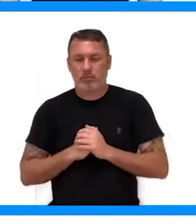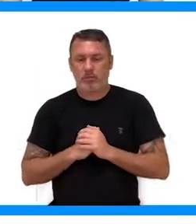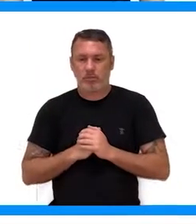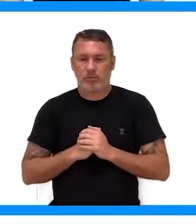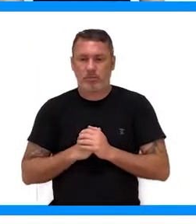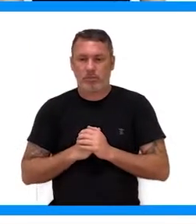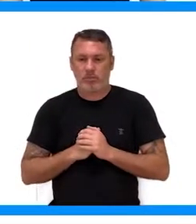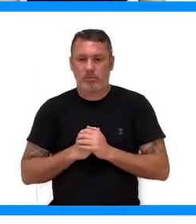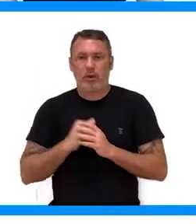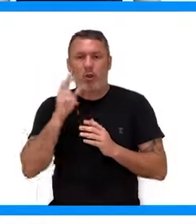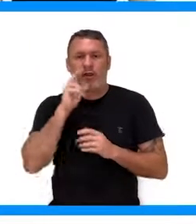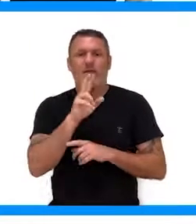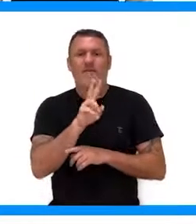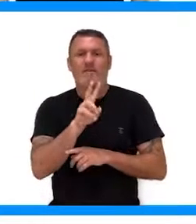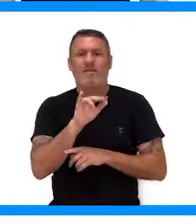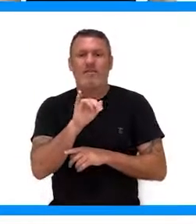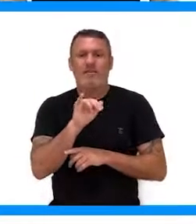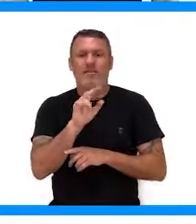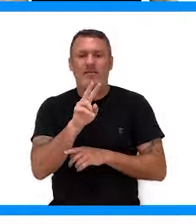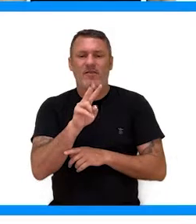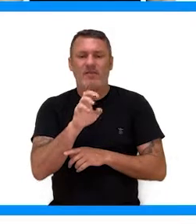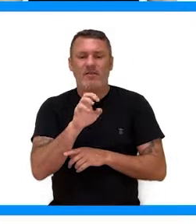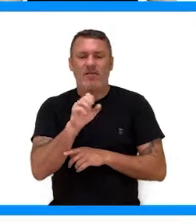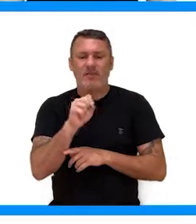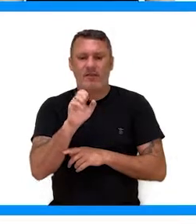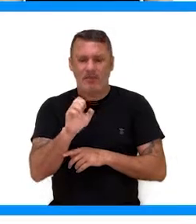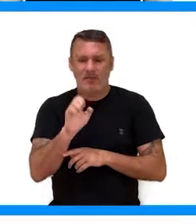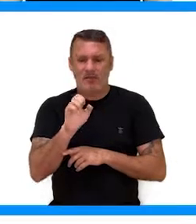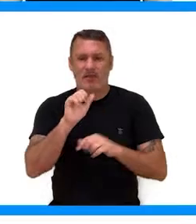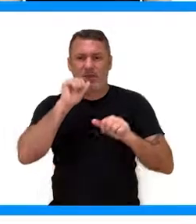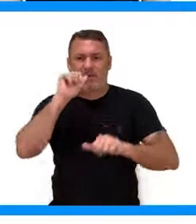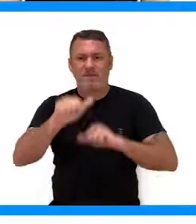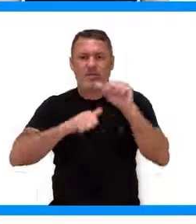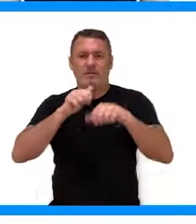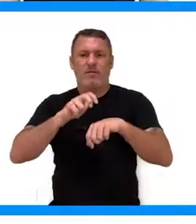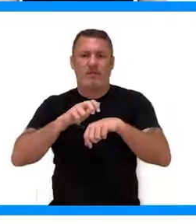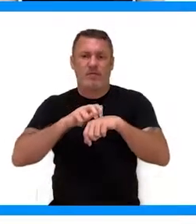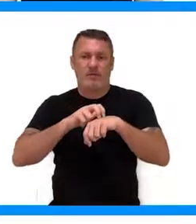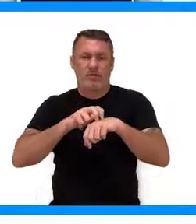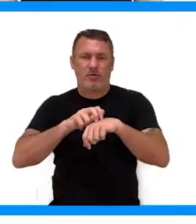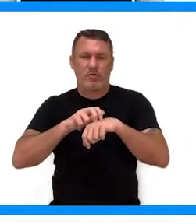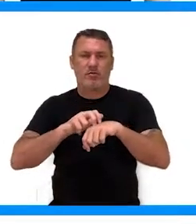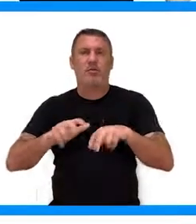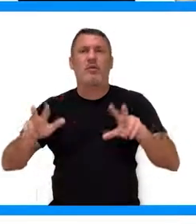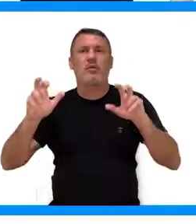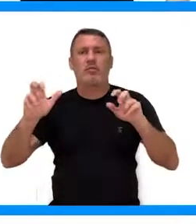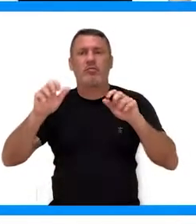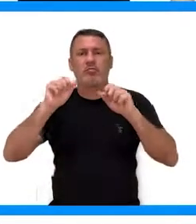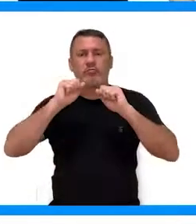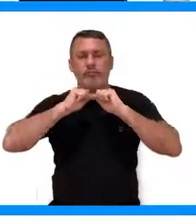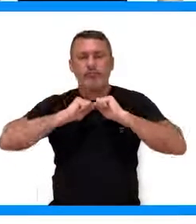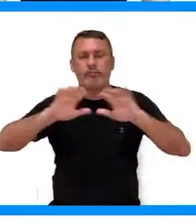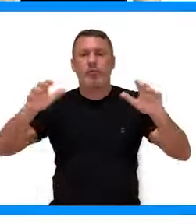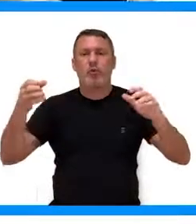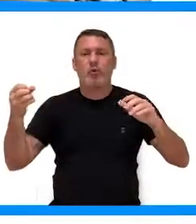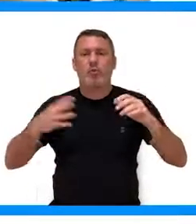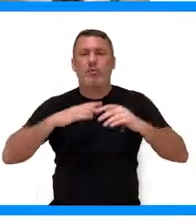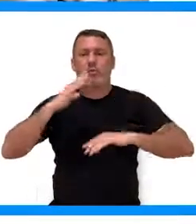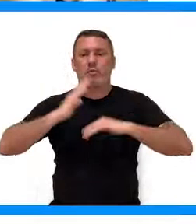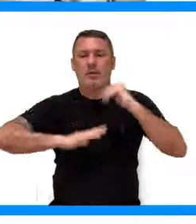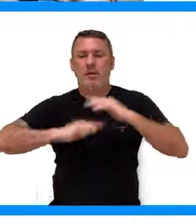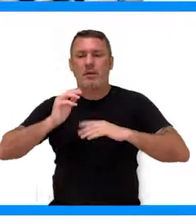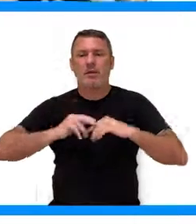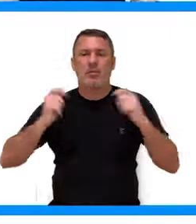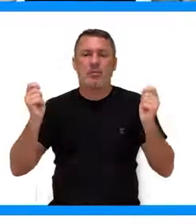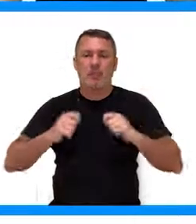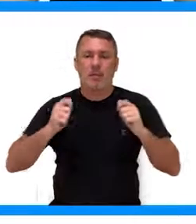trata-se da disseminação de novas práticas, permitindo um vasto aumento na produção. O modelo